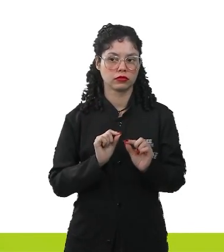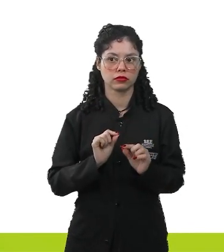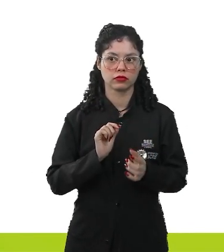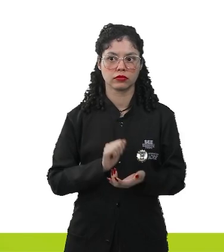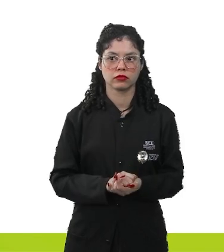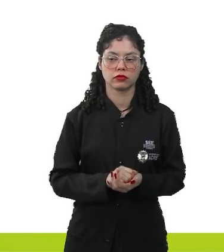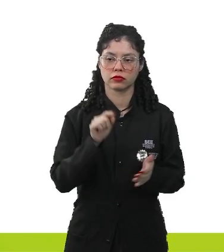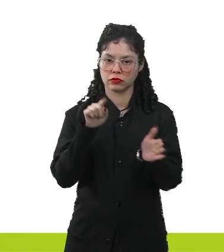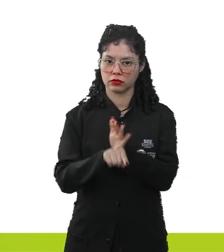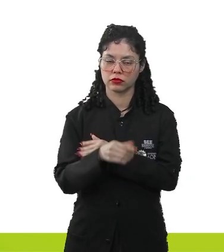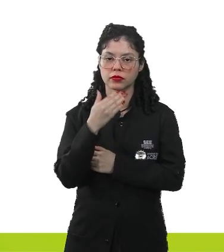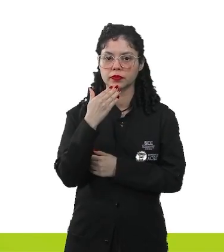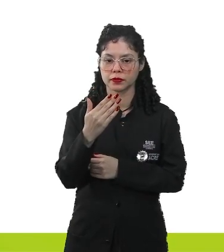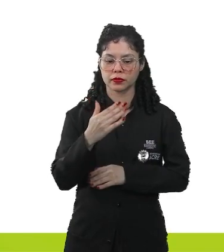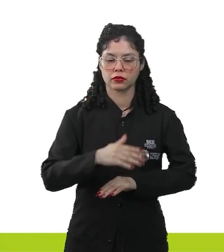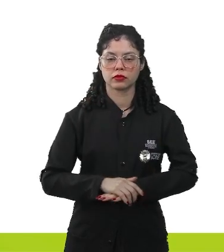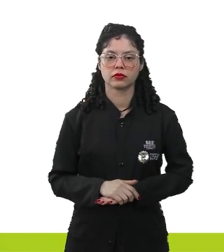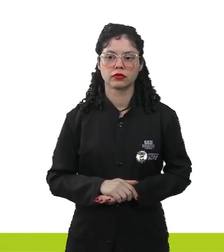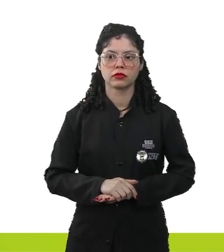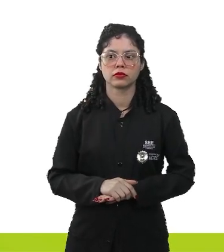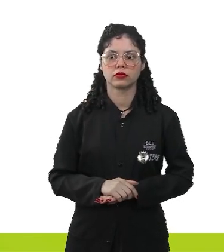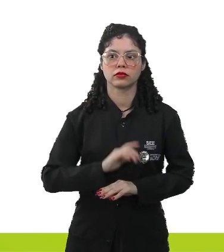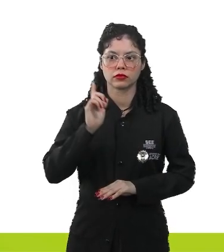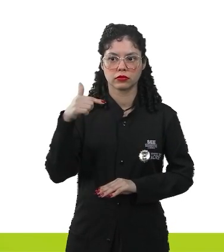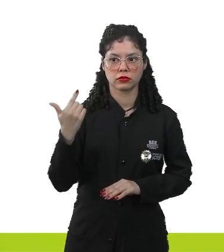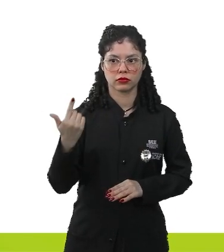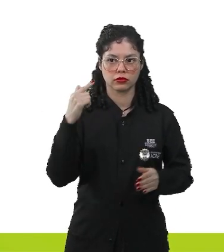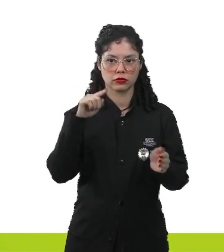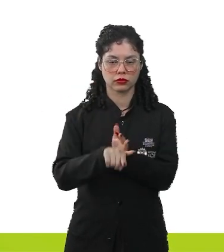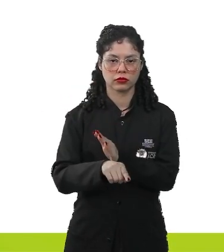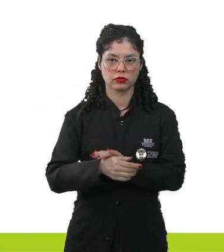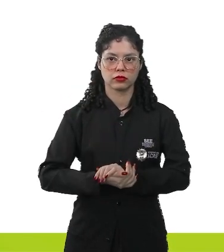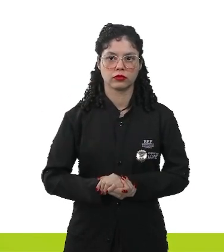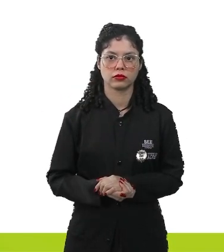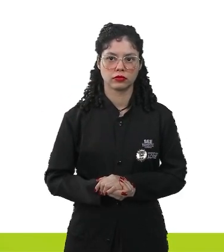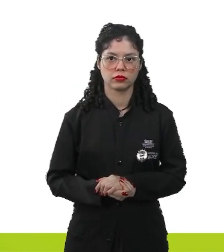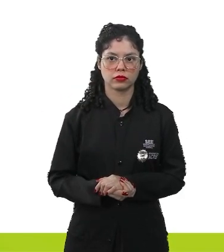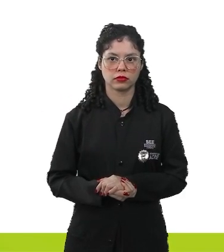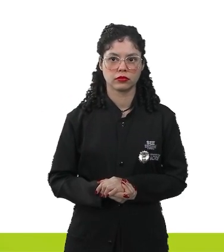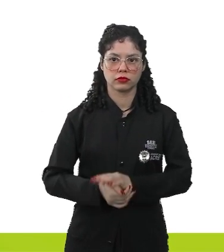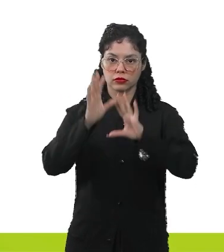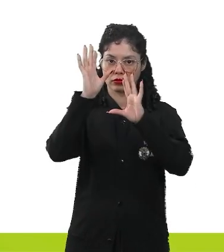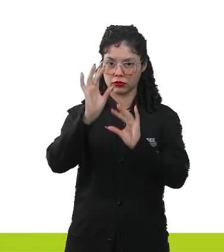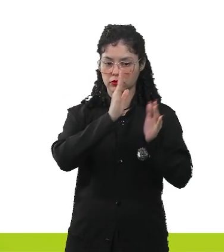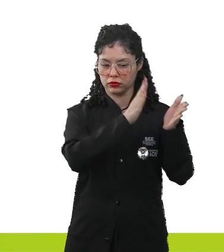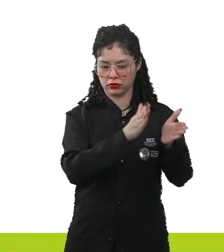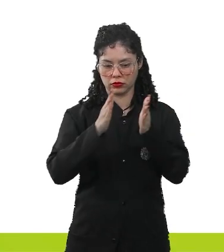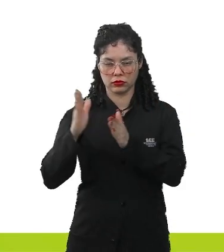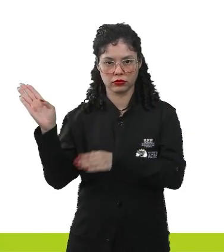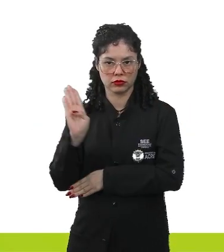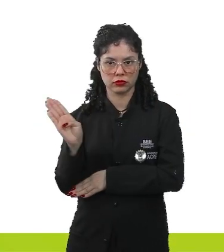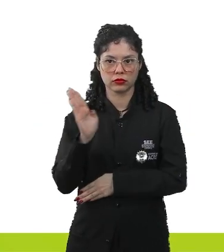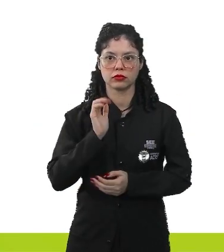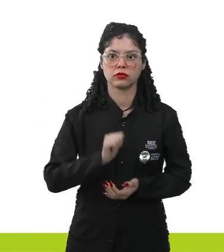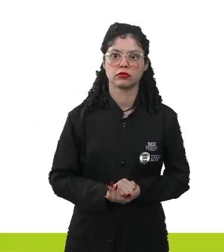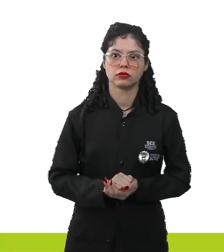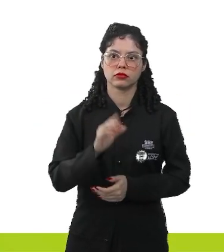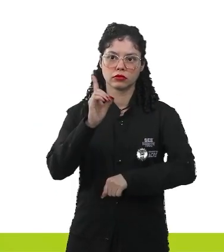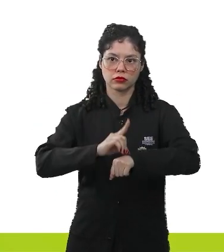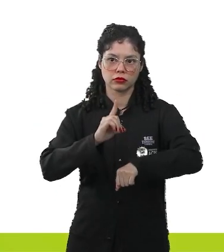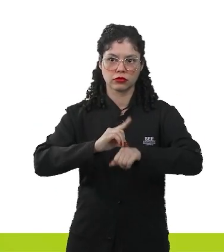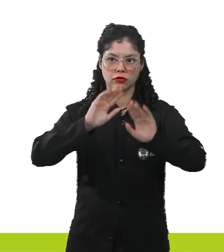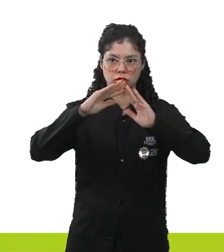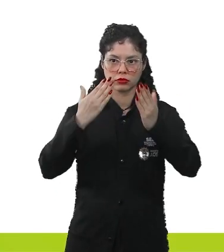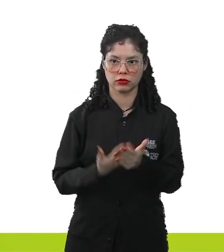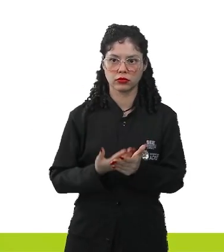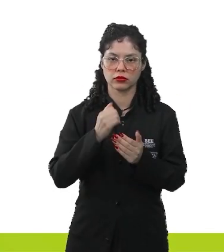que a questão pedia. Vamos para a próxima questão. A cada bimestre, a diretora de uma escola compra